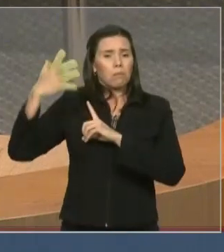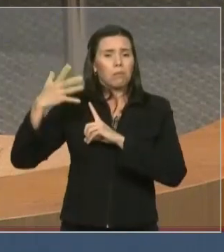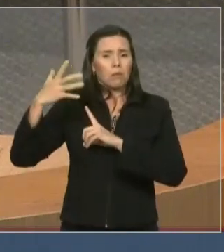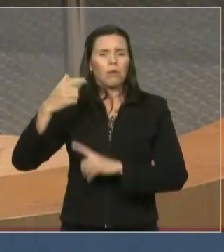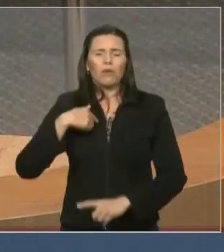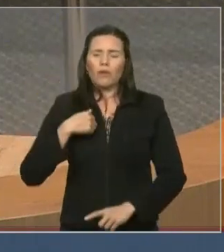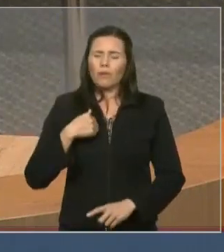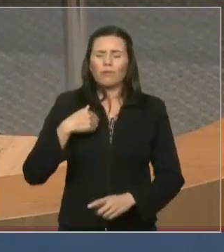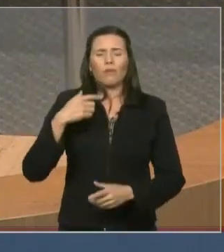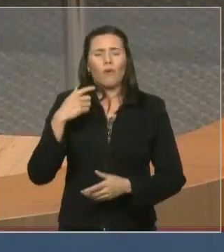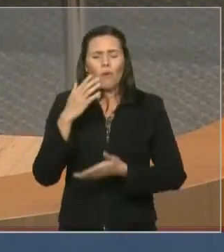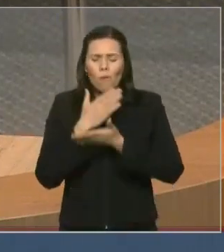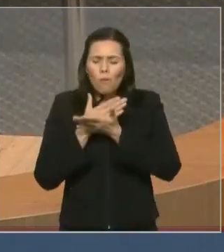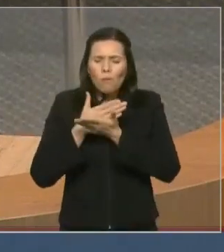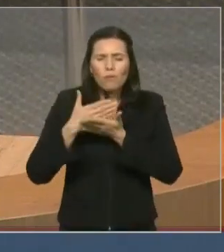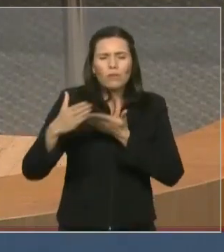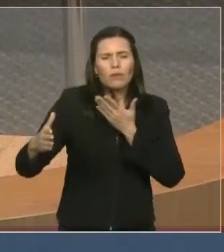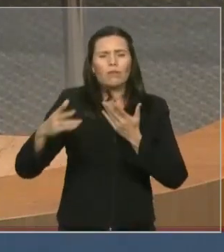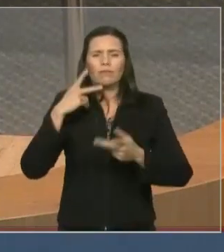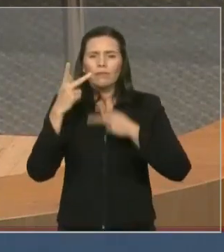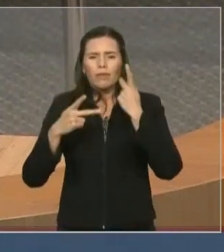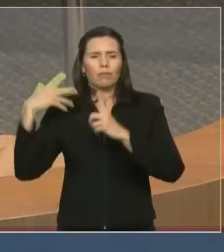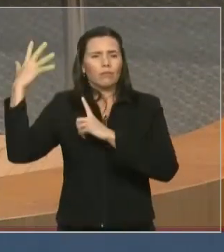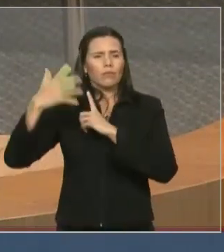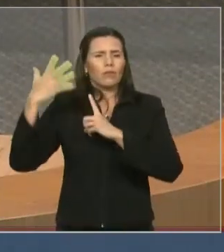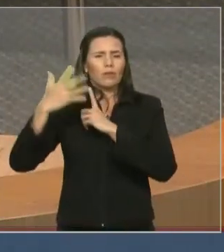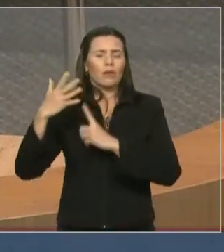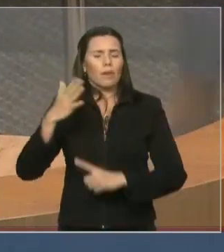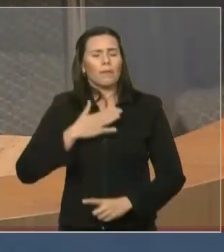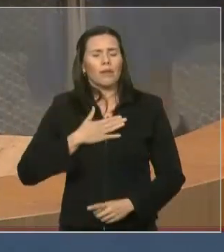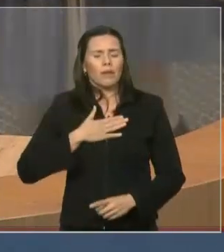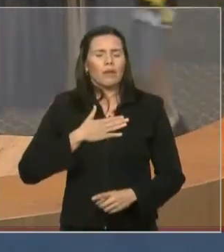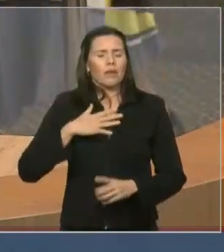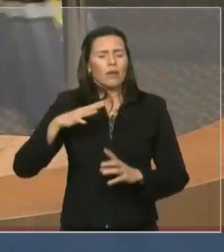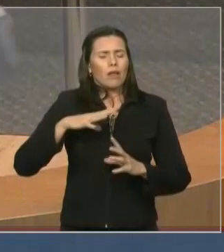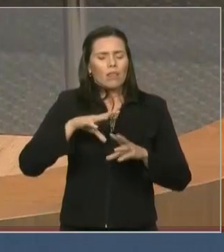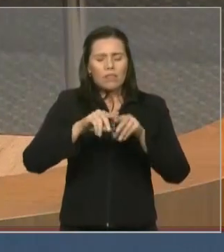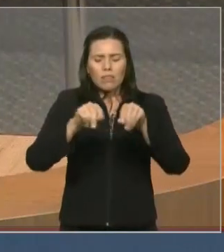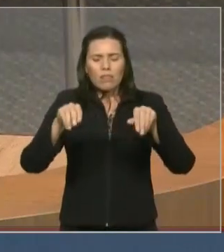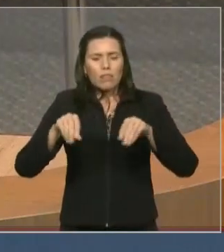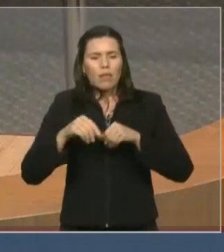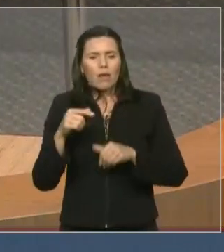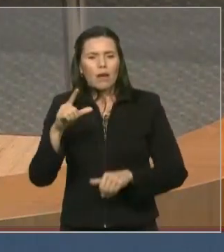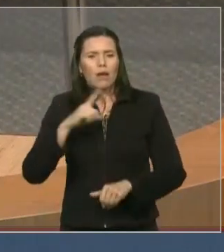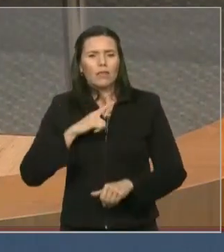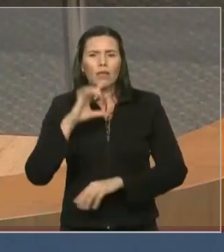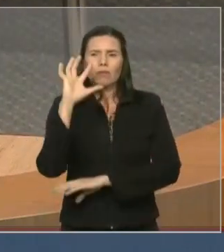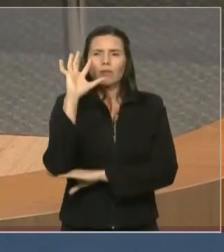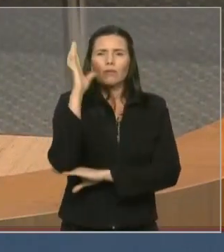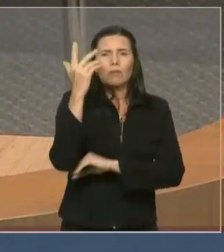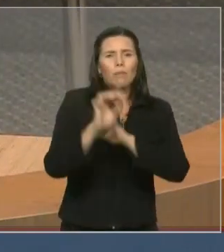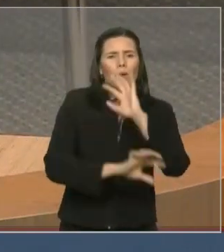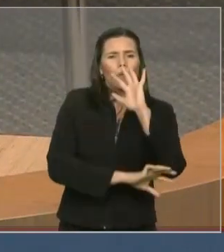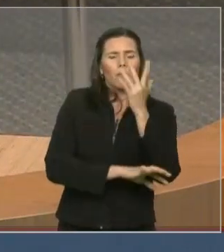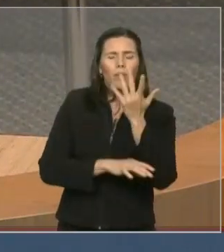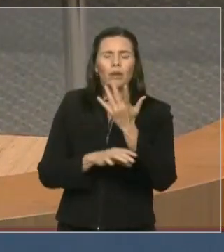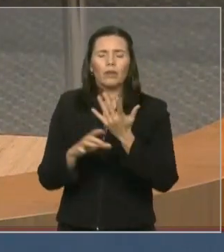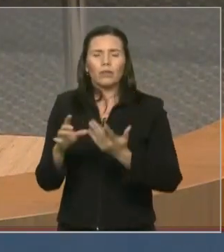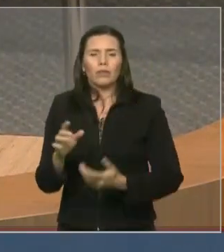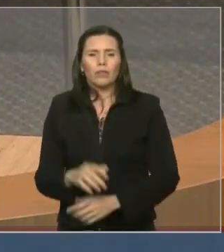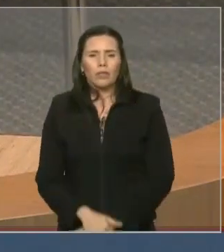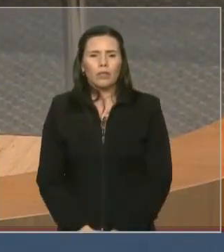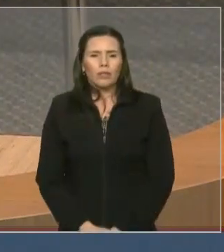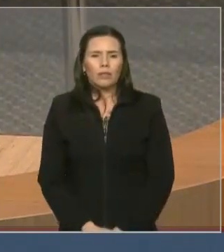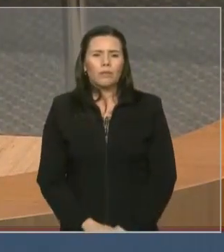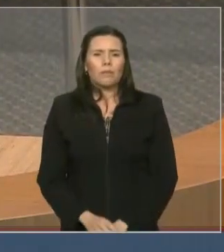tem palmeiras, onde canto sabiá, as árvores que gojeiam não gojeiam como lá. Isso para dizer que nós tínhamos o sentimento nativo da terra.